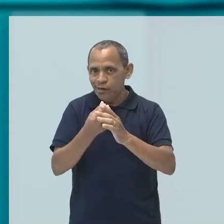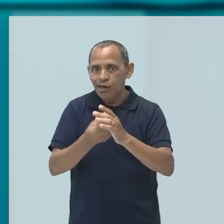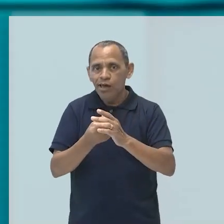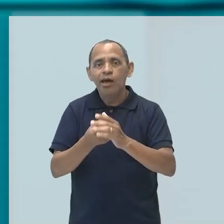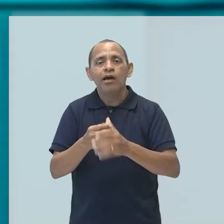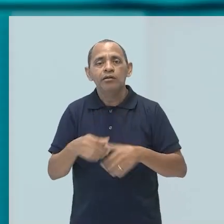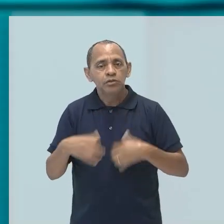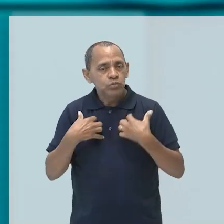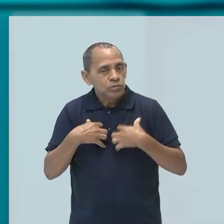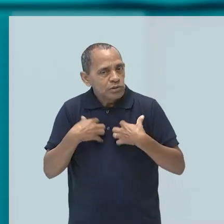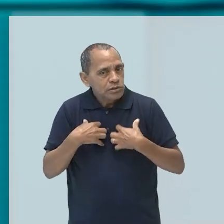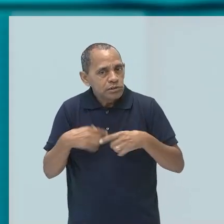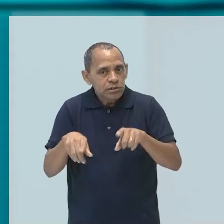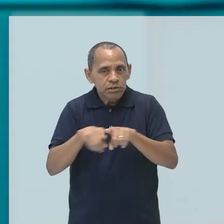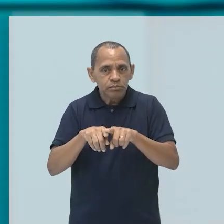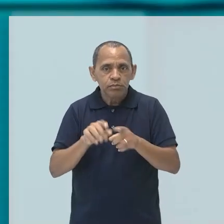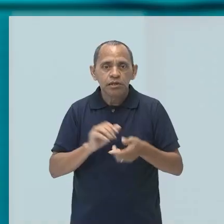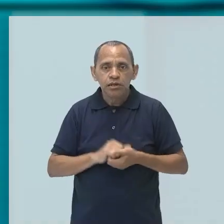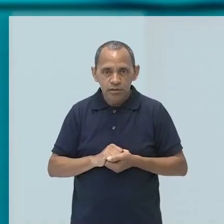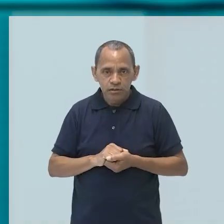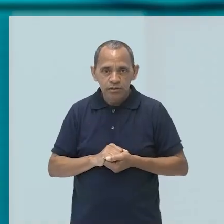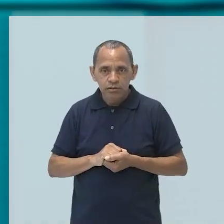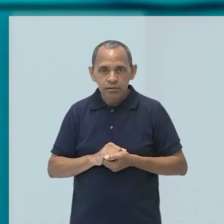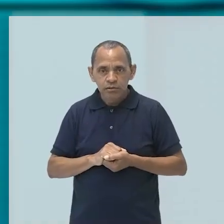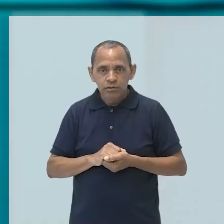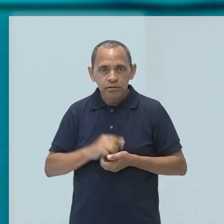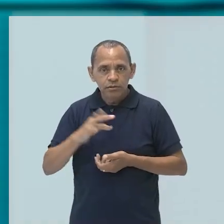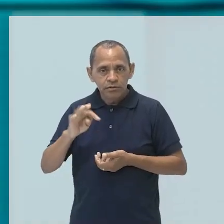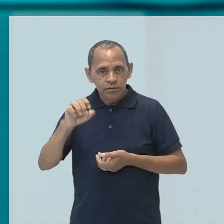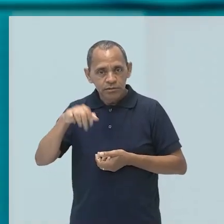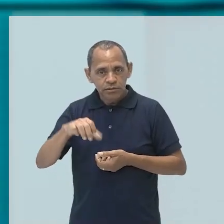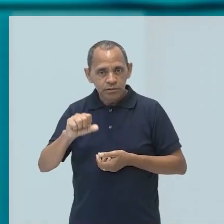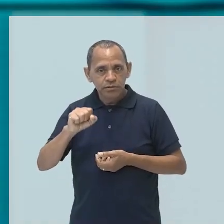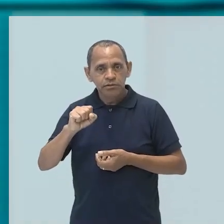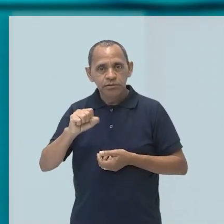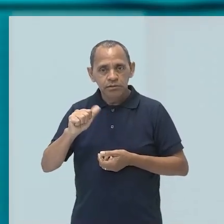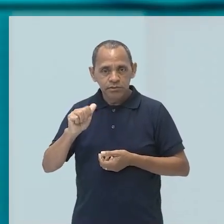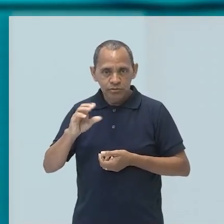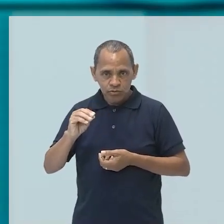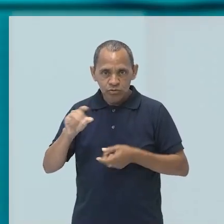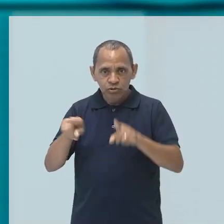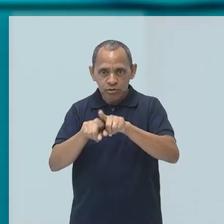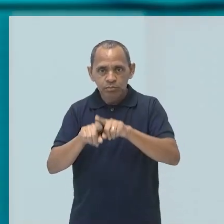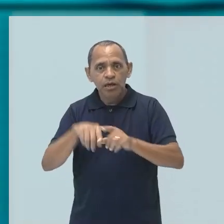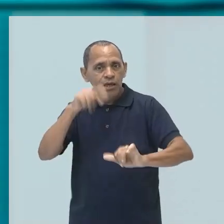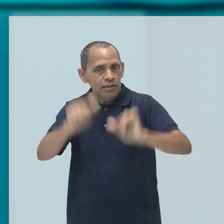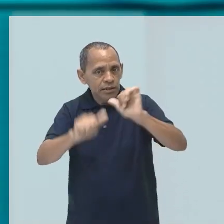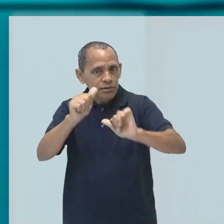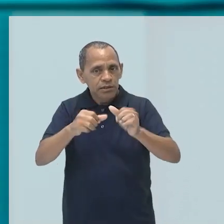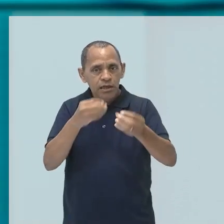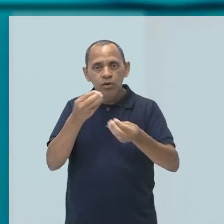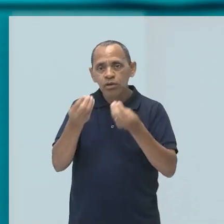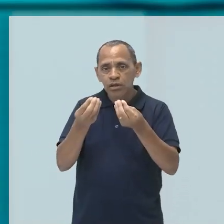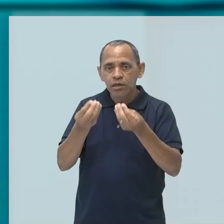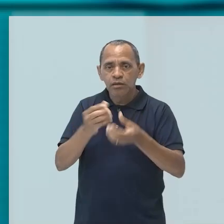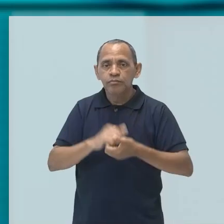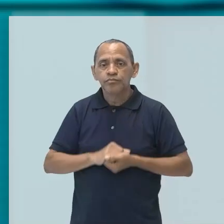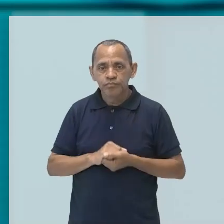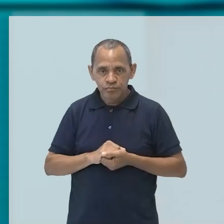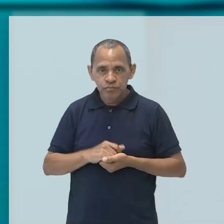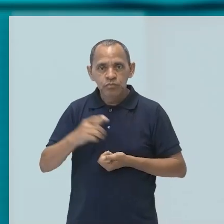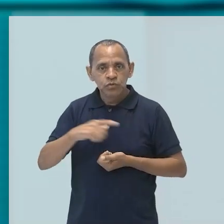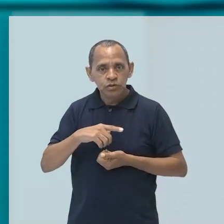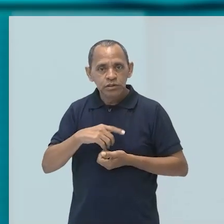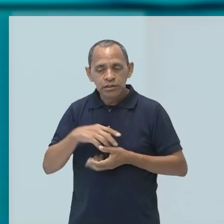mãe fala da necessidade do filho ter essa doação de sangue, e depois um momento alegre, feliz, porque o